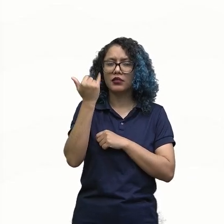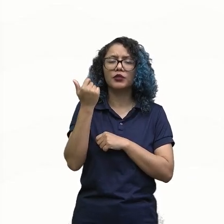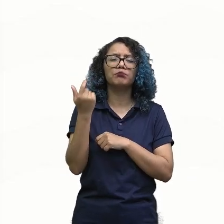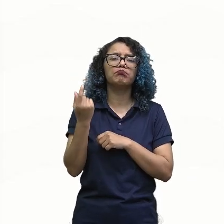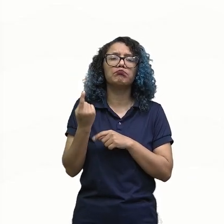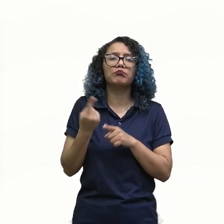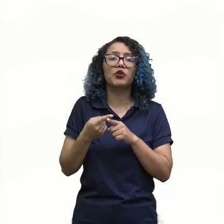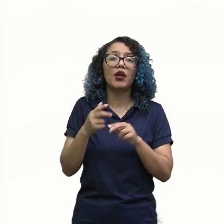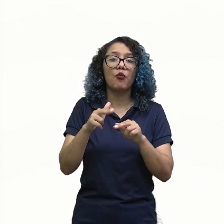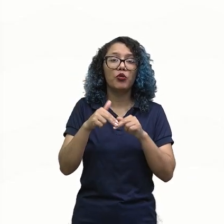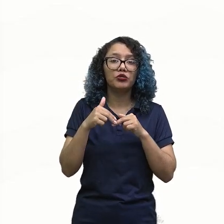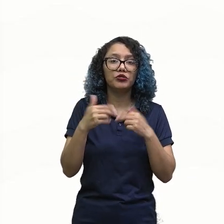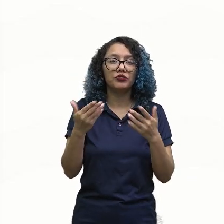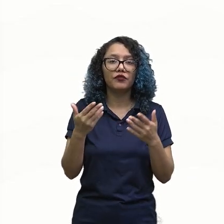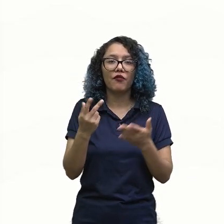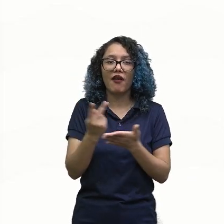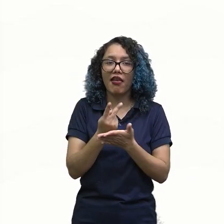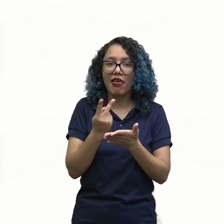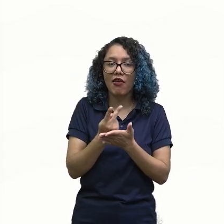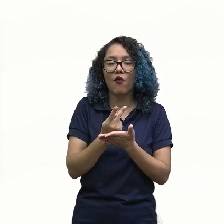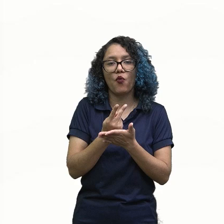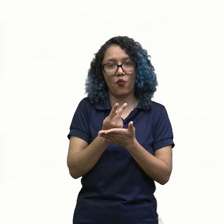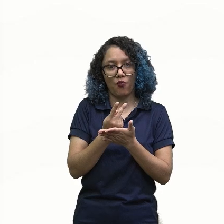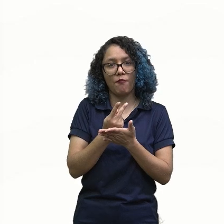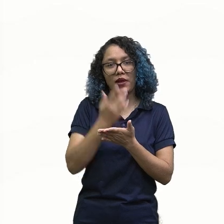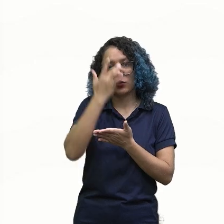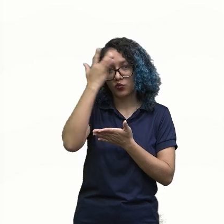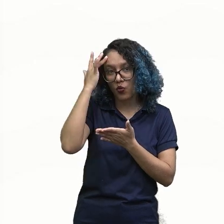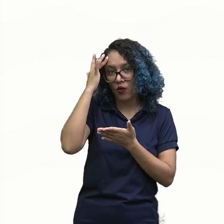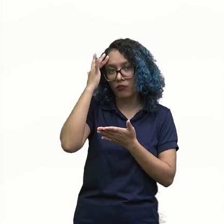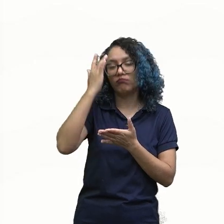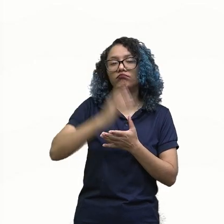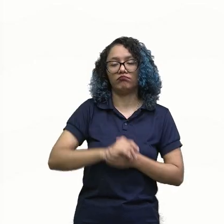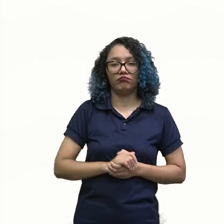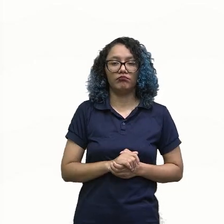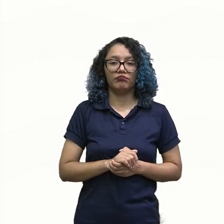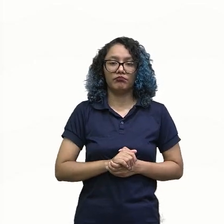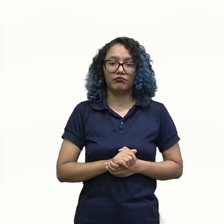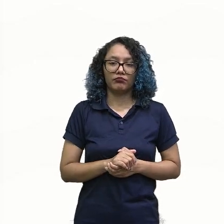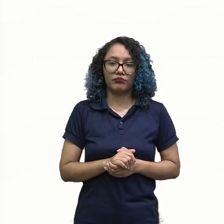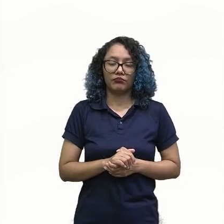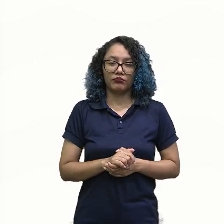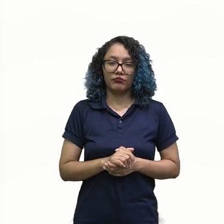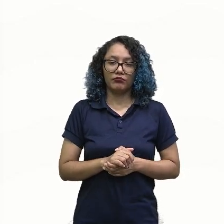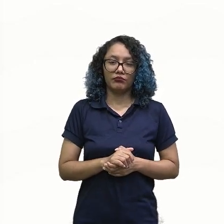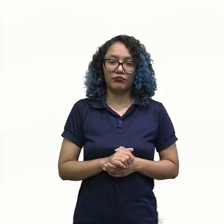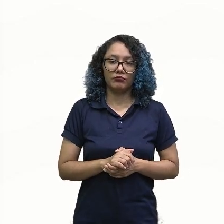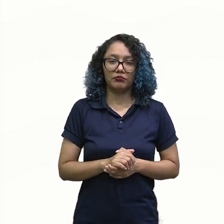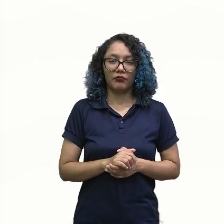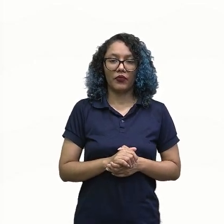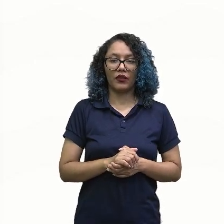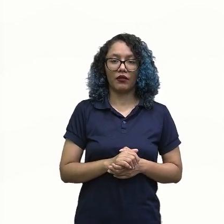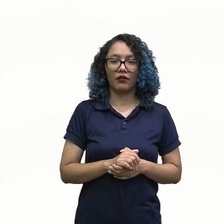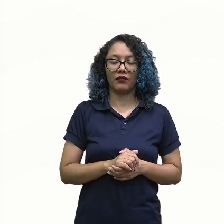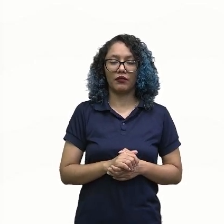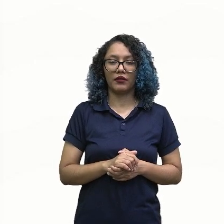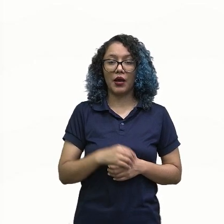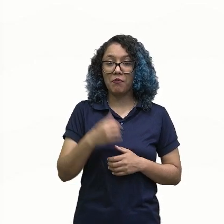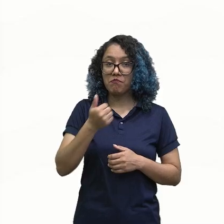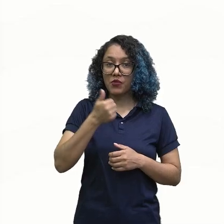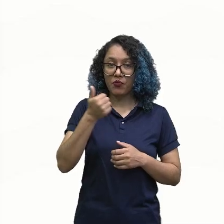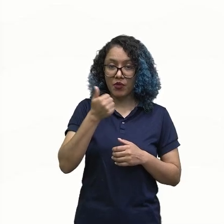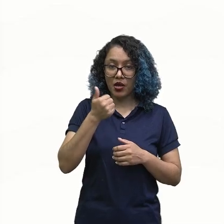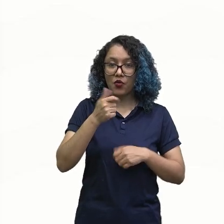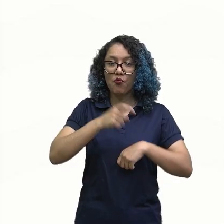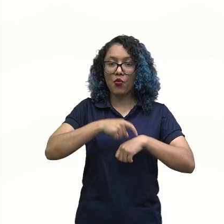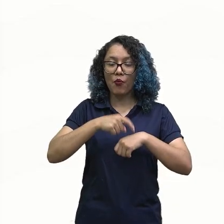foi um acidente humano. Então, até aqui, nós tivemos a primeira onda de